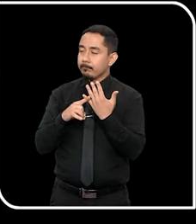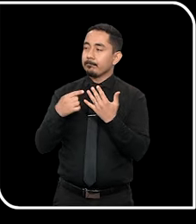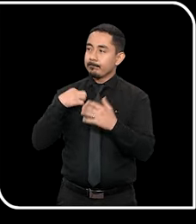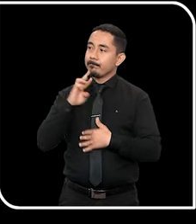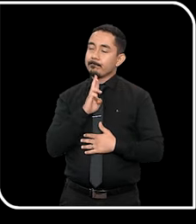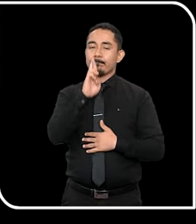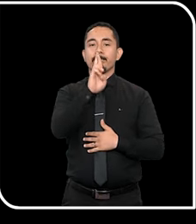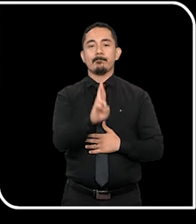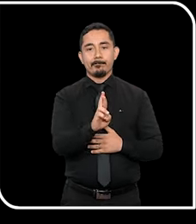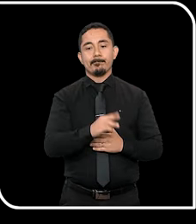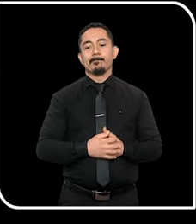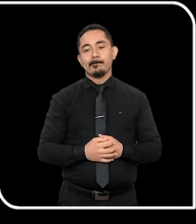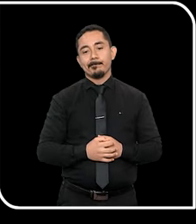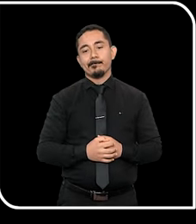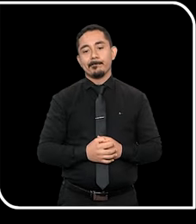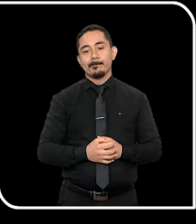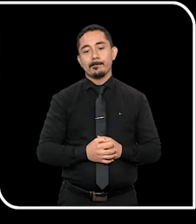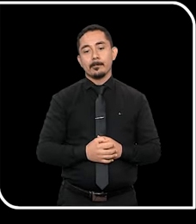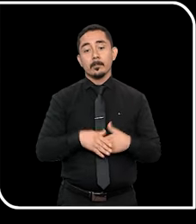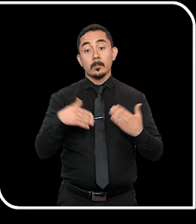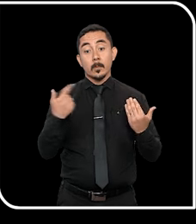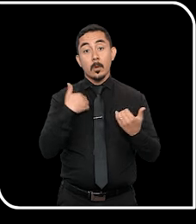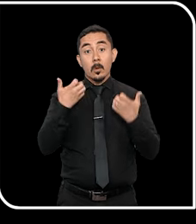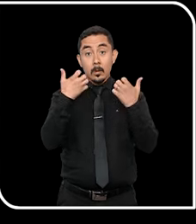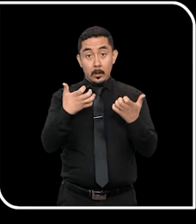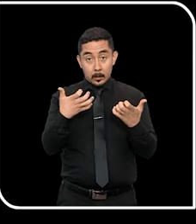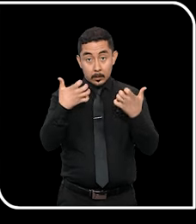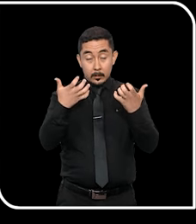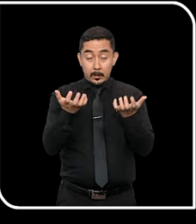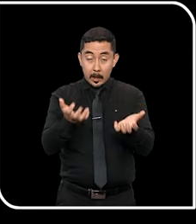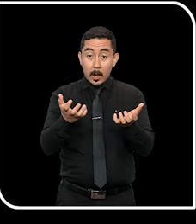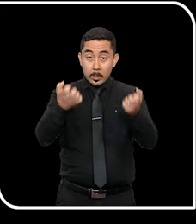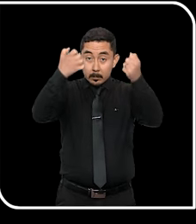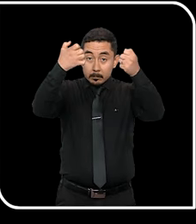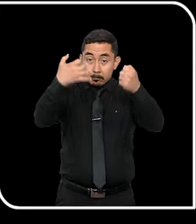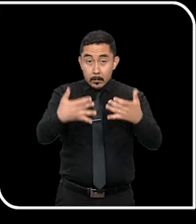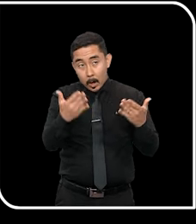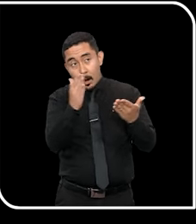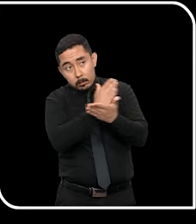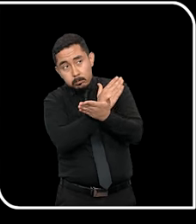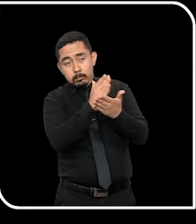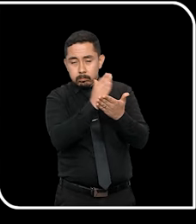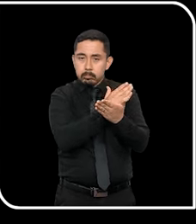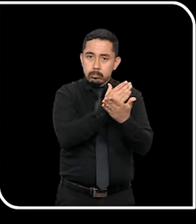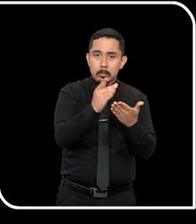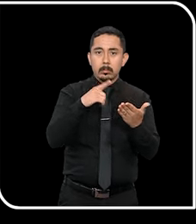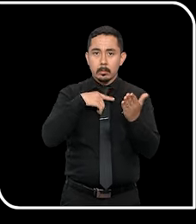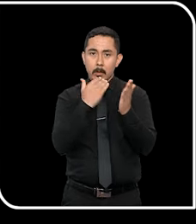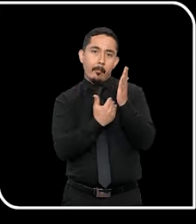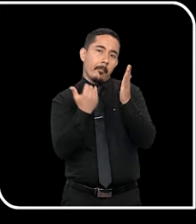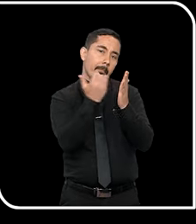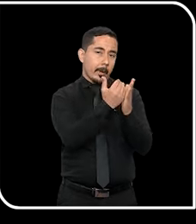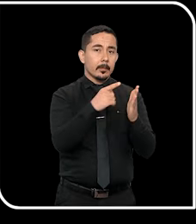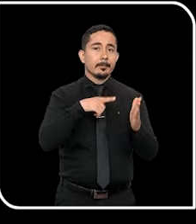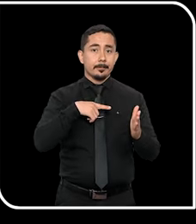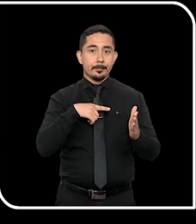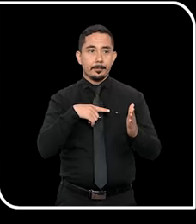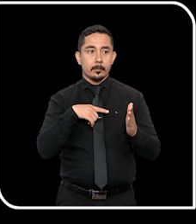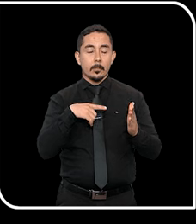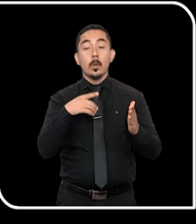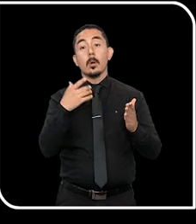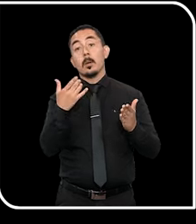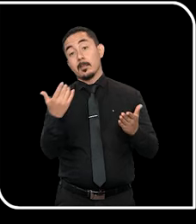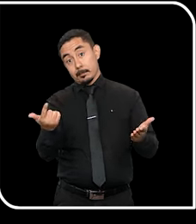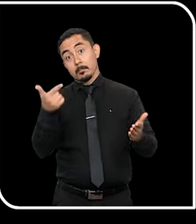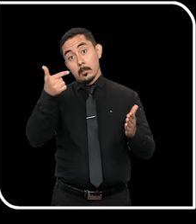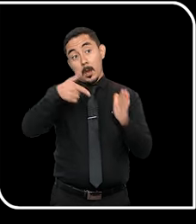eh aí então pensando nisso eu quero trazer dados para vocês ah antes de eu passar eu espero Gente o que que eu